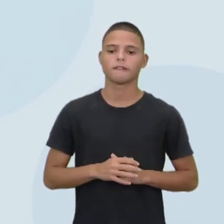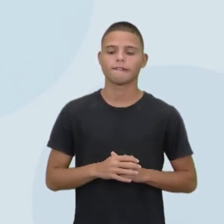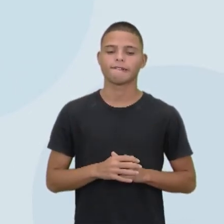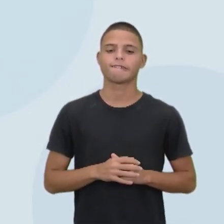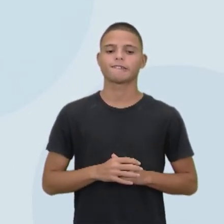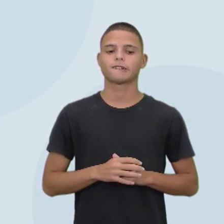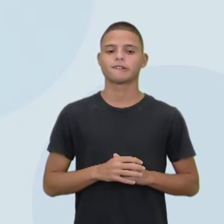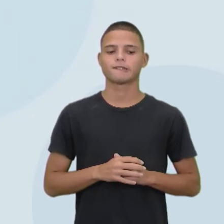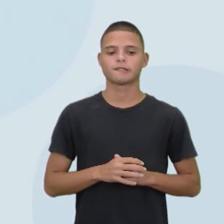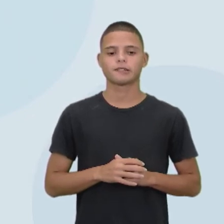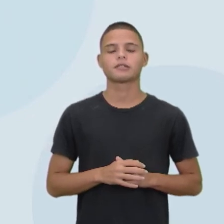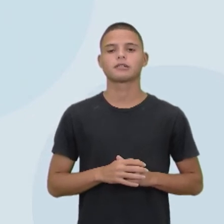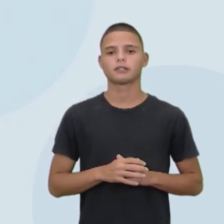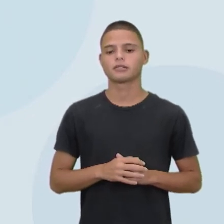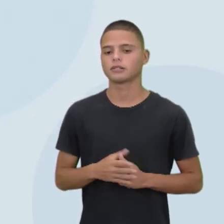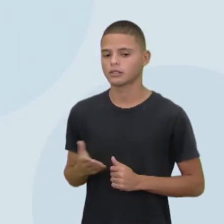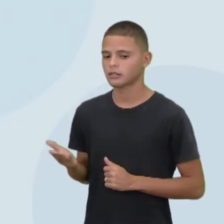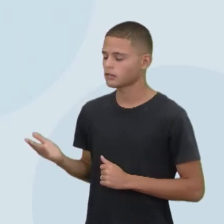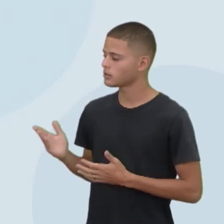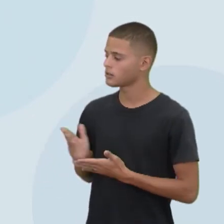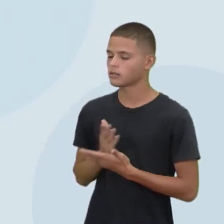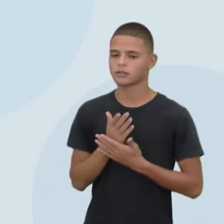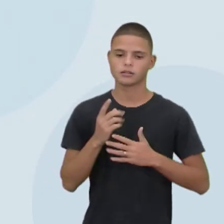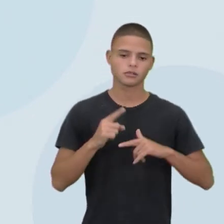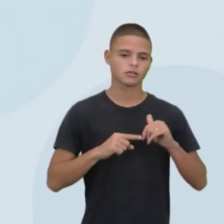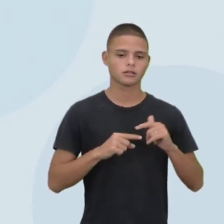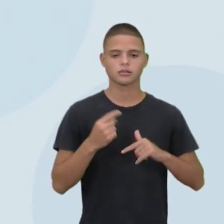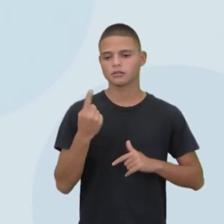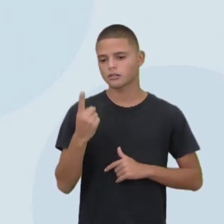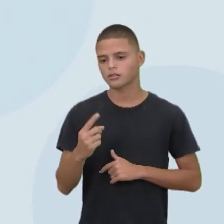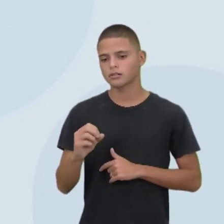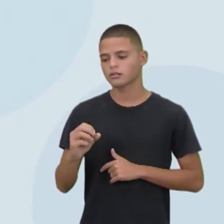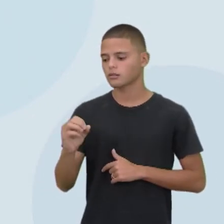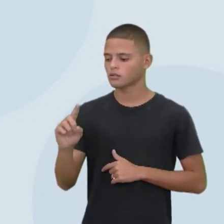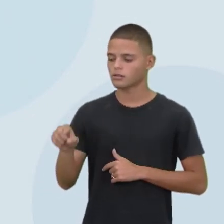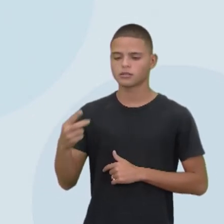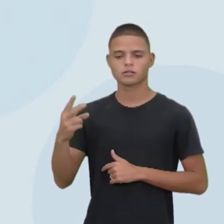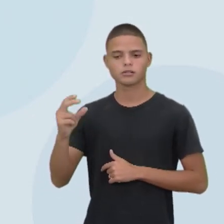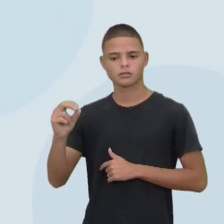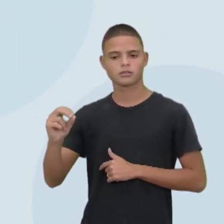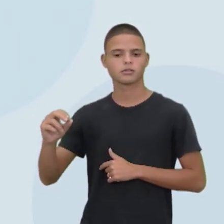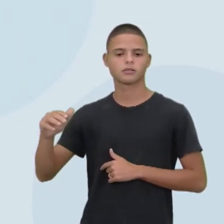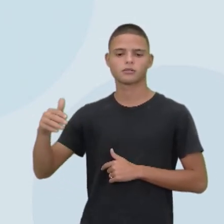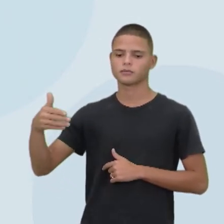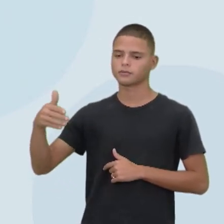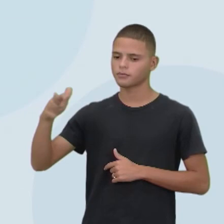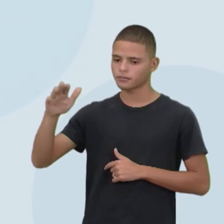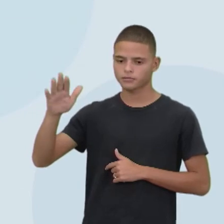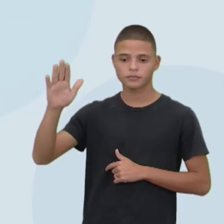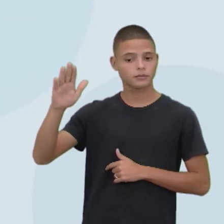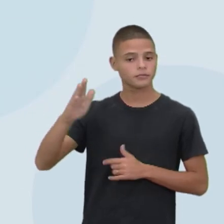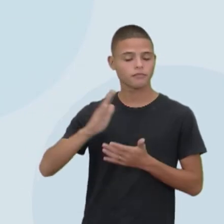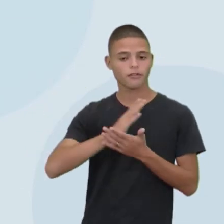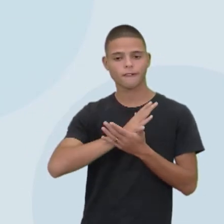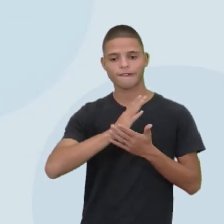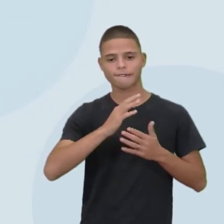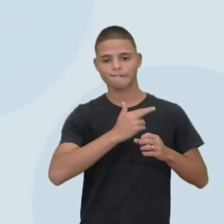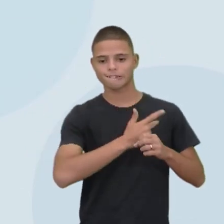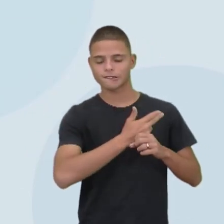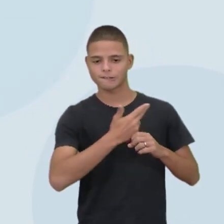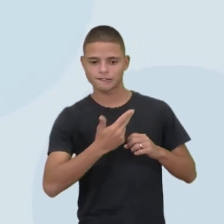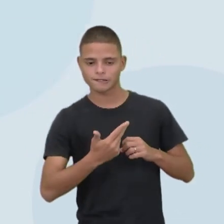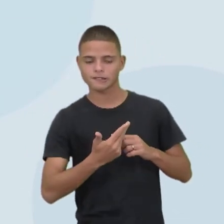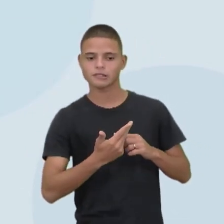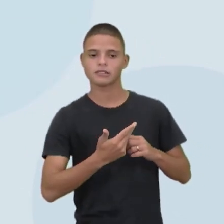nenhum, tá? Quantidade de objetos, tá lá, 100, 200, 300 e assim por diante. O fato é que as variáveis quantitativas